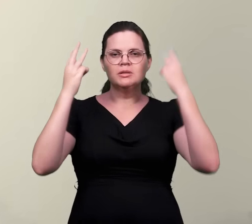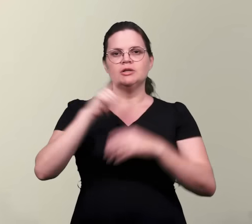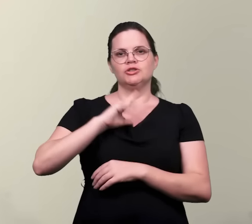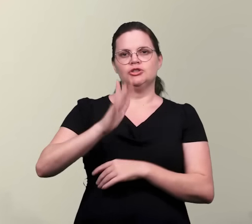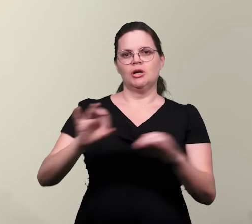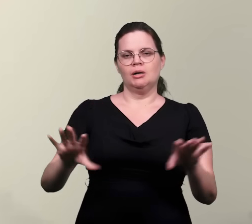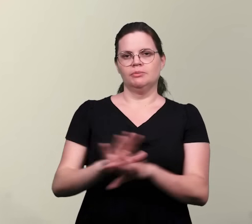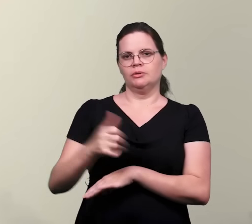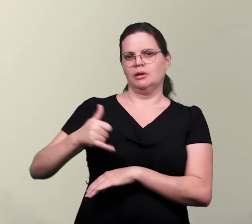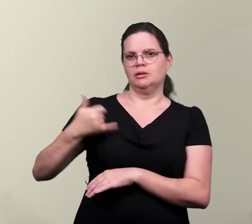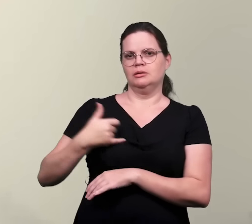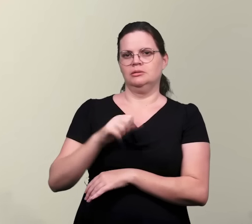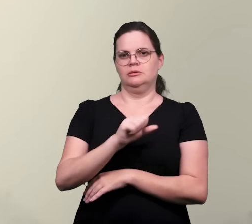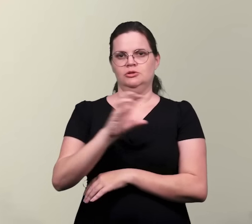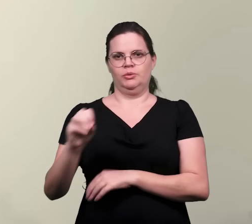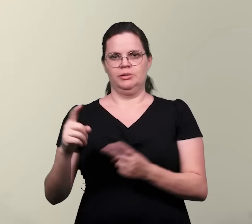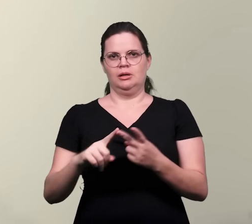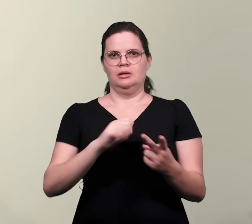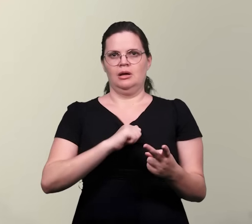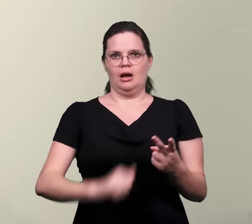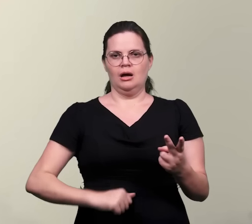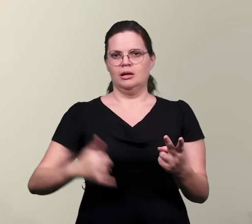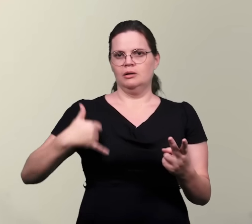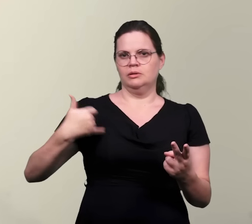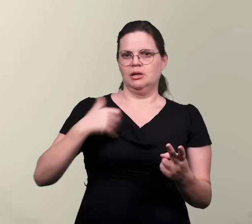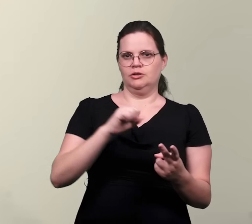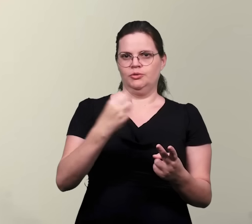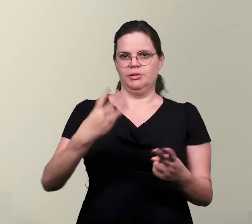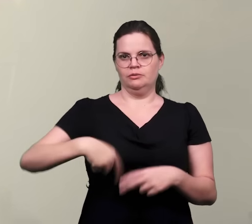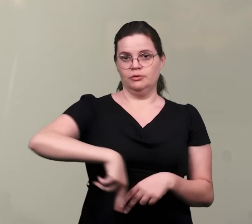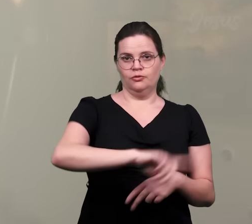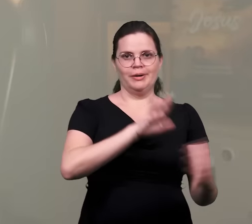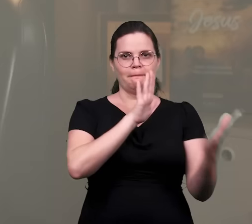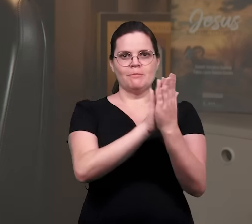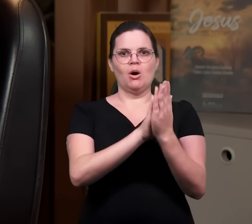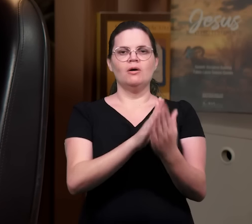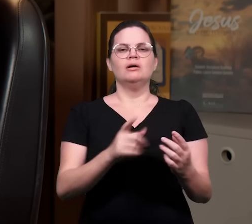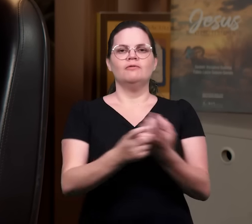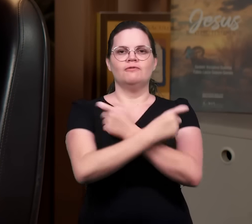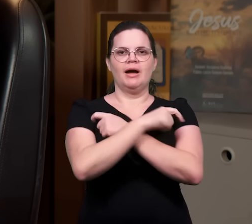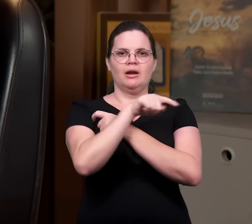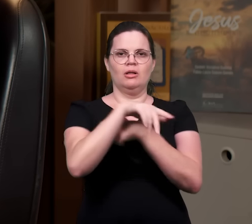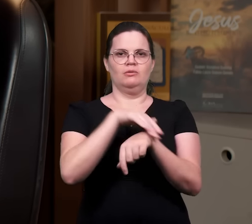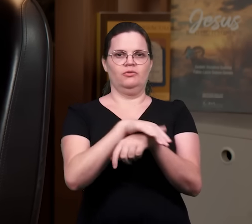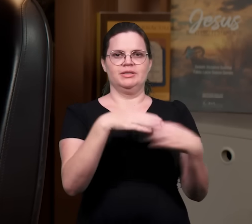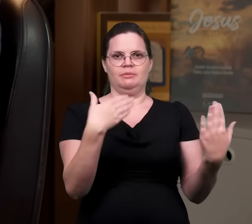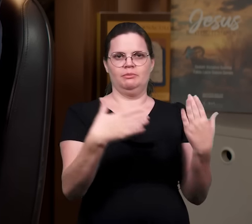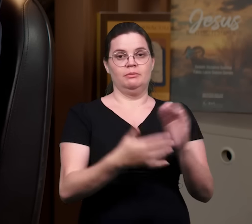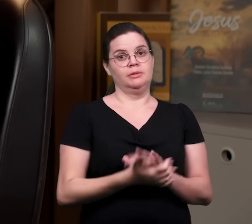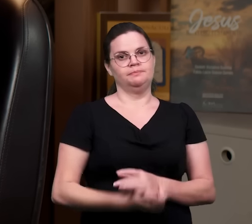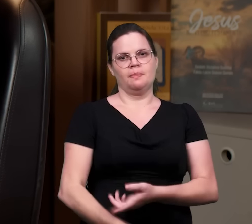era da idade de 80 anos e Arão da idade de 83 anos quando falaram a Faraó. Então, quando eles retornaram, quando eles falaram a Faraó,